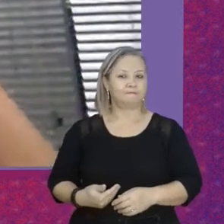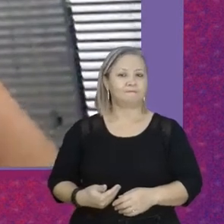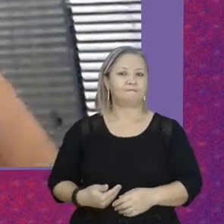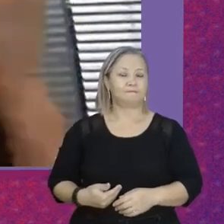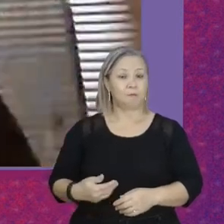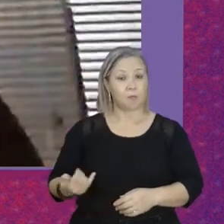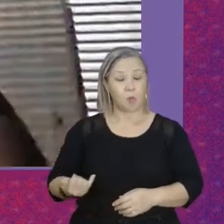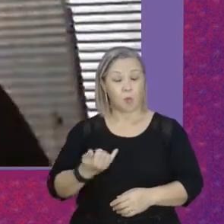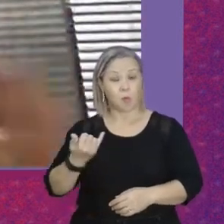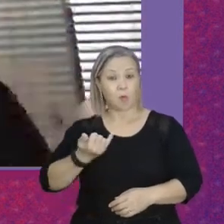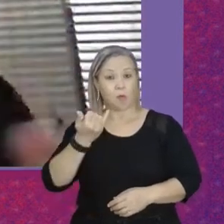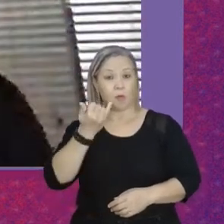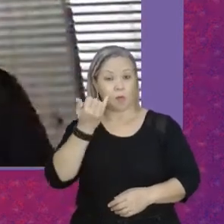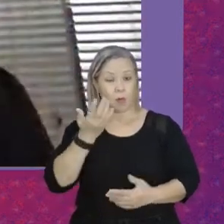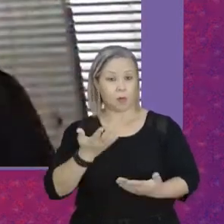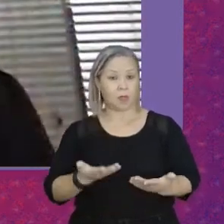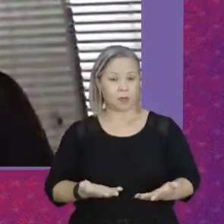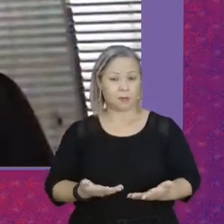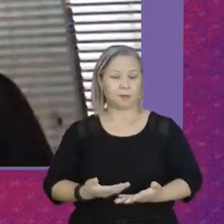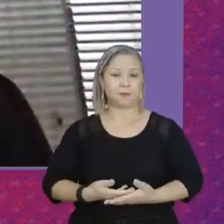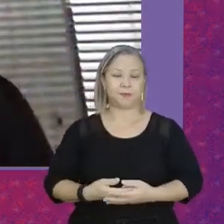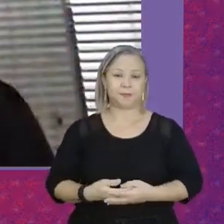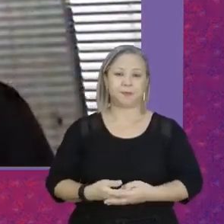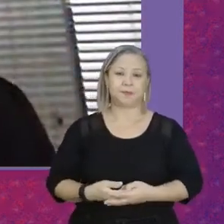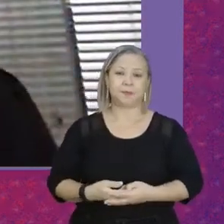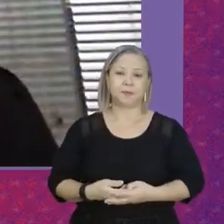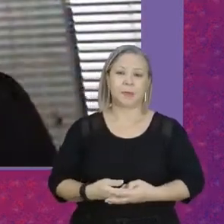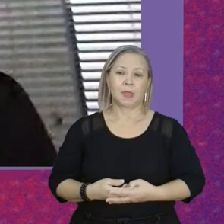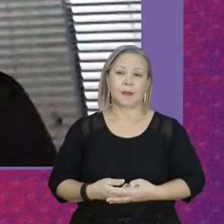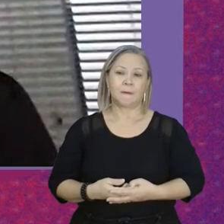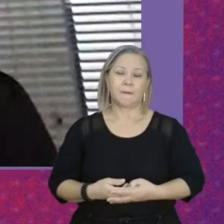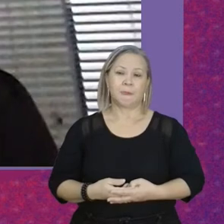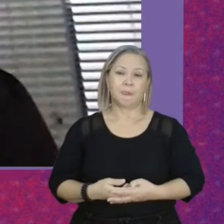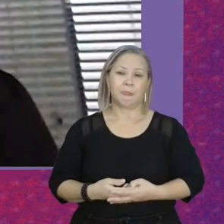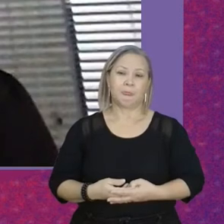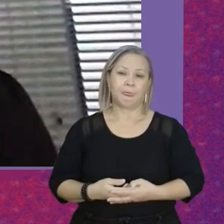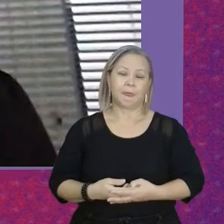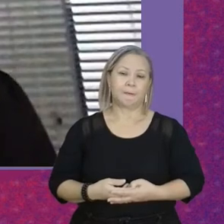já colocando, né, um pouco sobre isso,